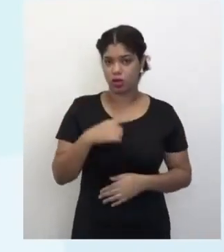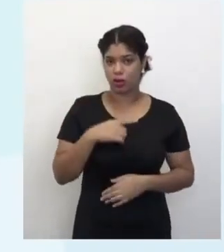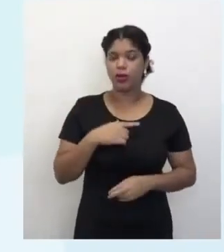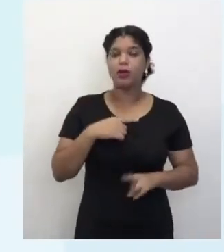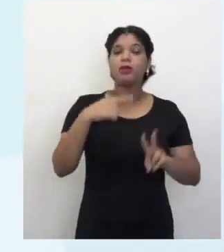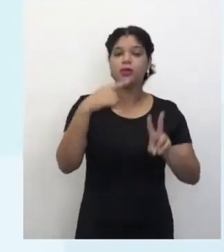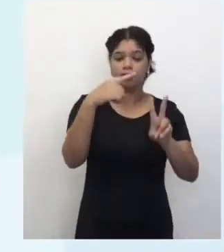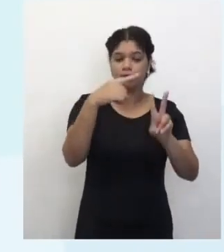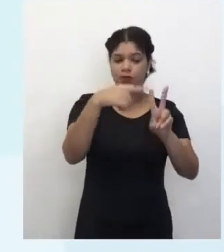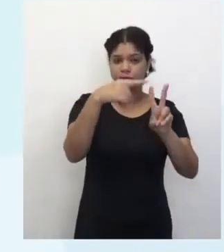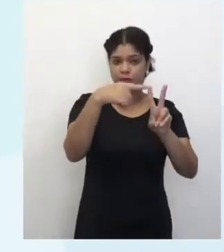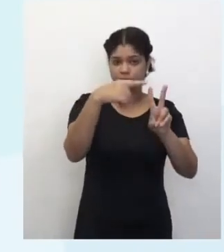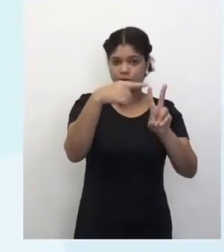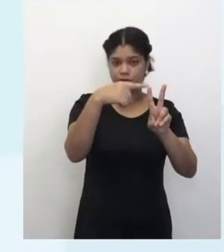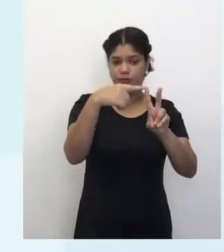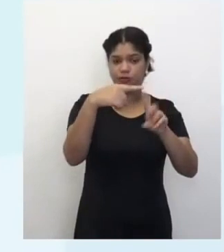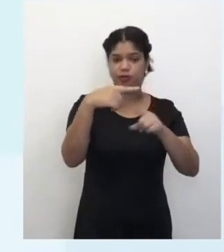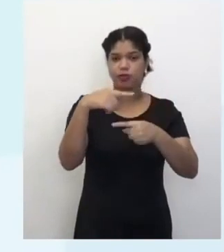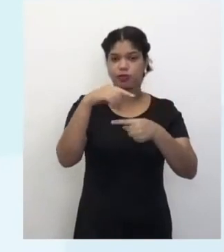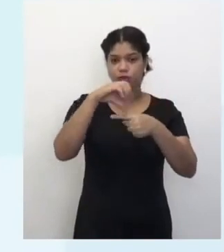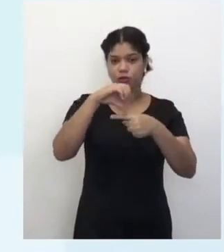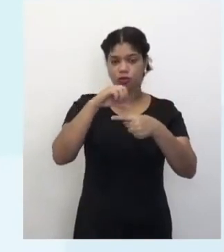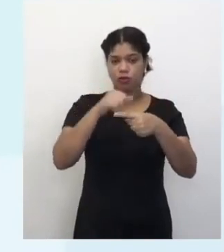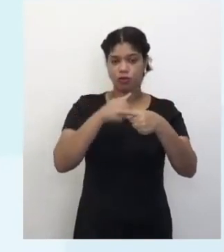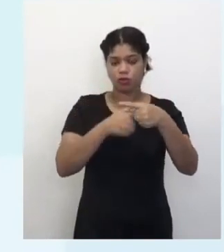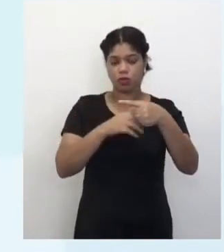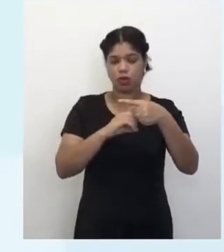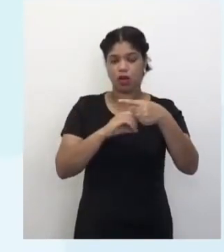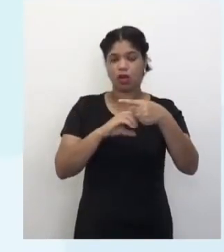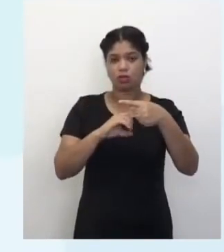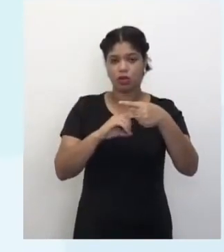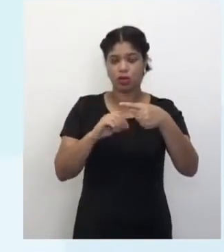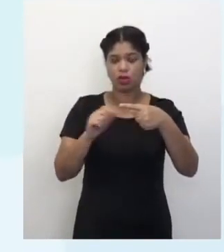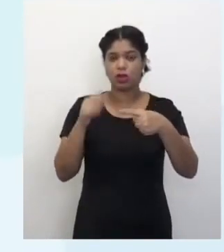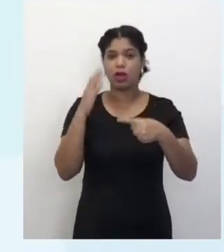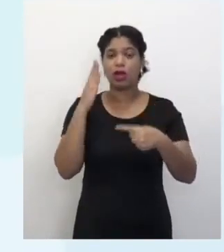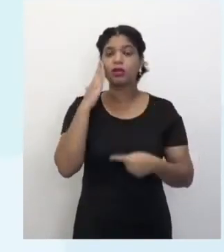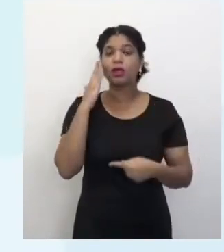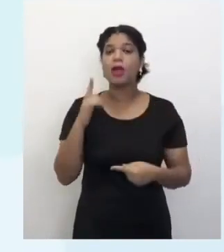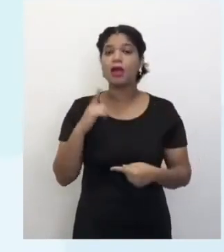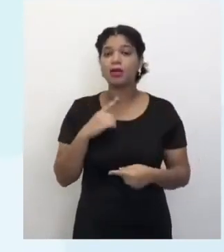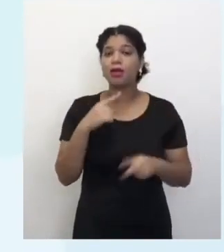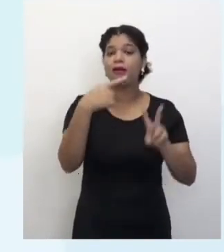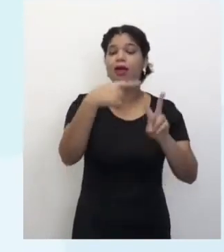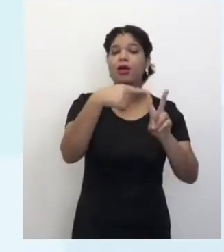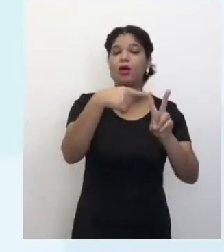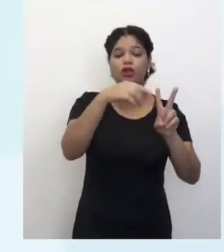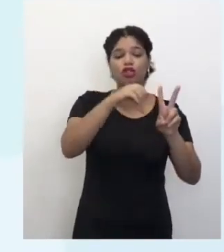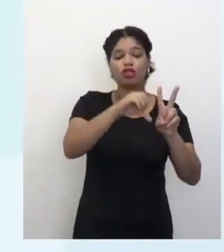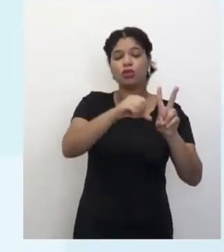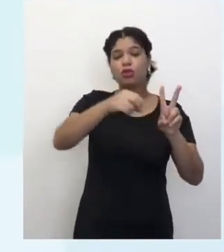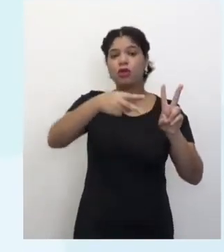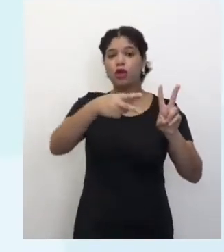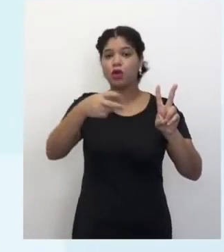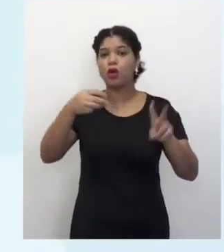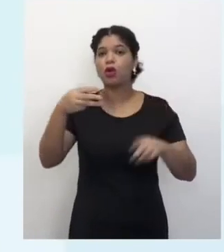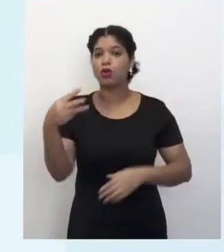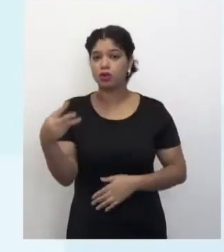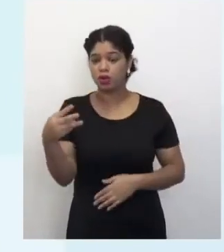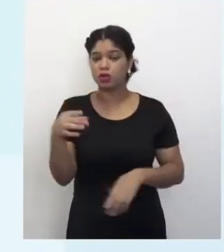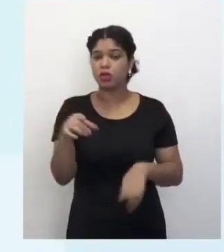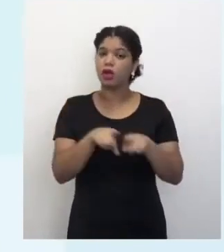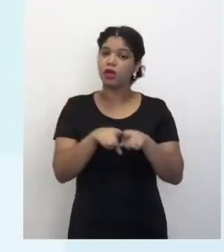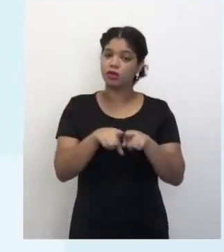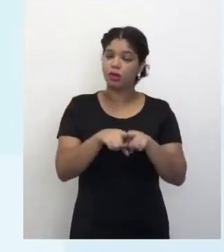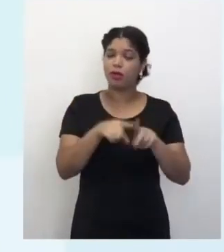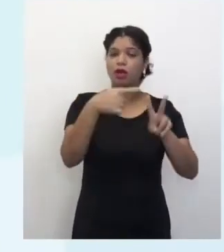de fração, porque eu acho mais fácil, né? E a gente já sabe, ó, que a raiz quadrada de 9 é 3 e a raiz quadrada de 100 é